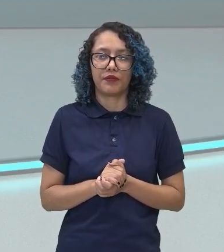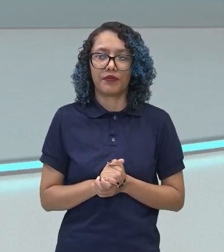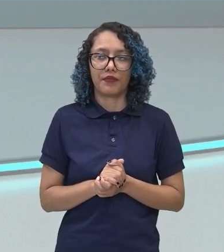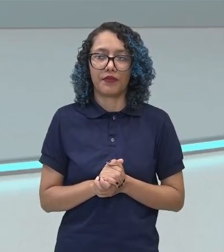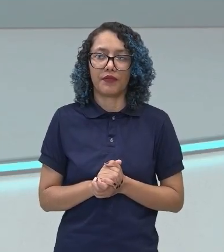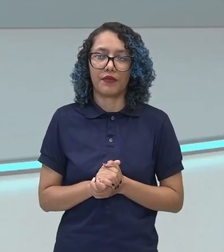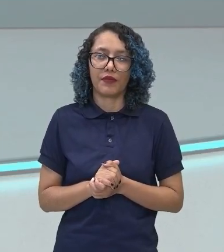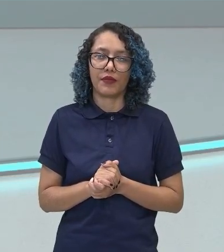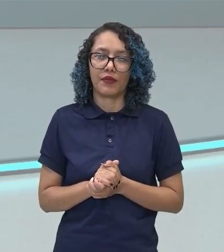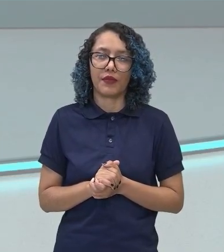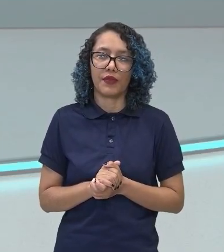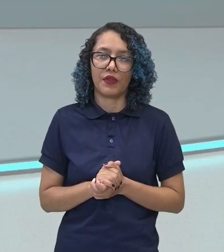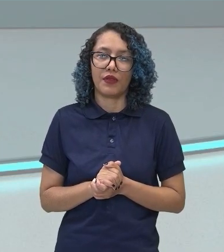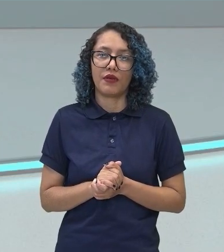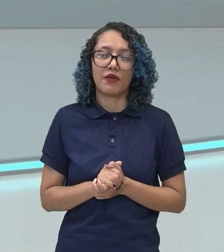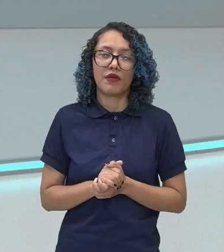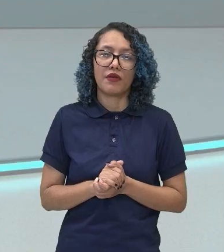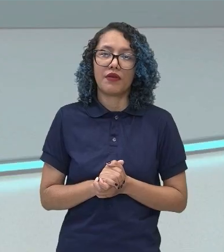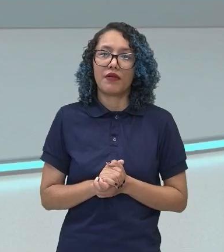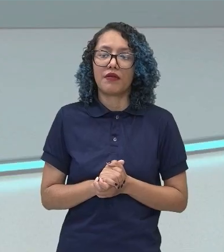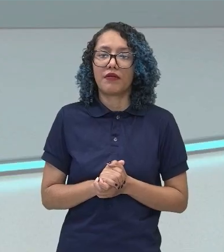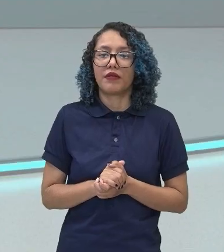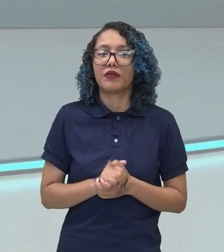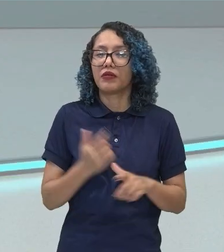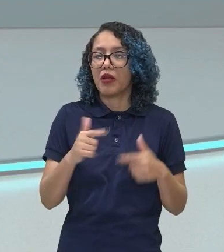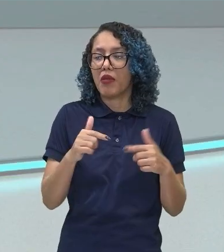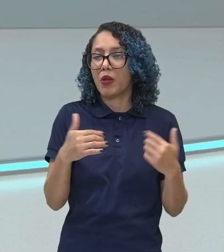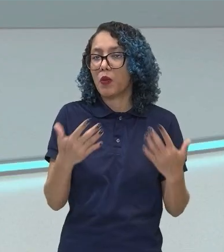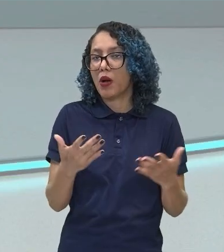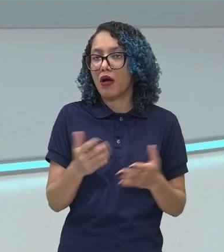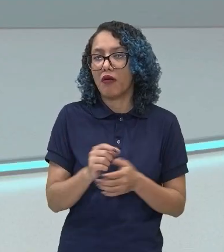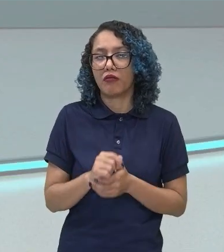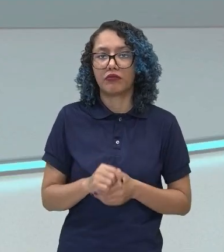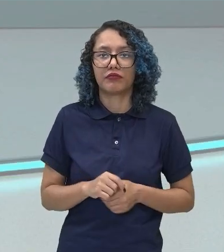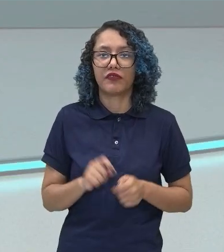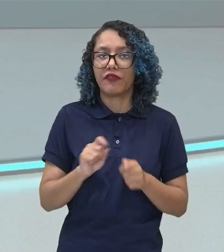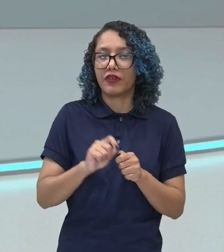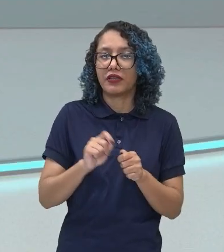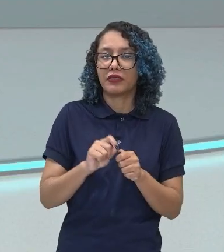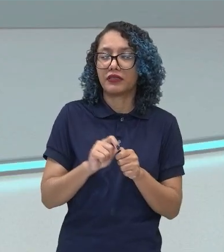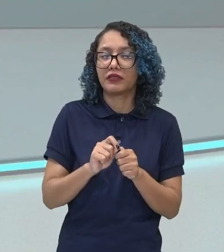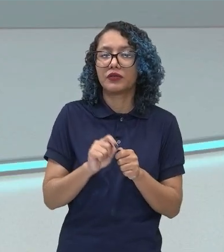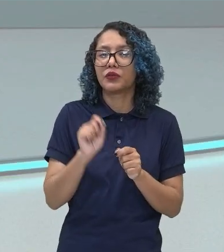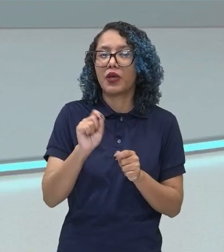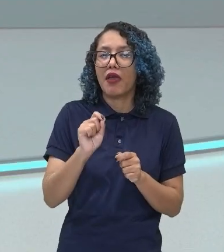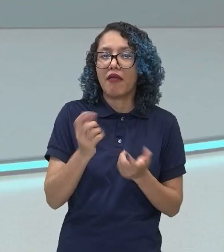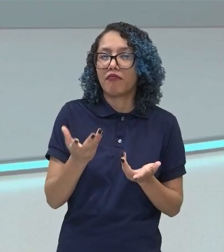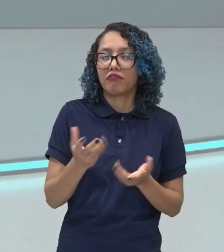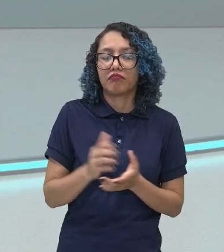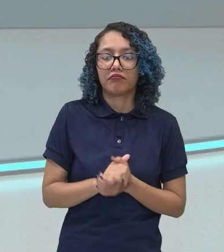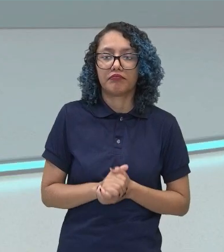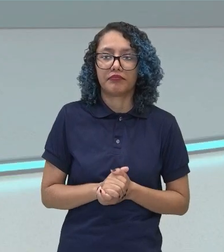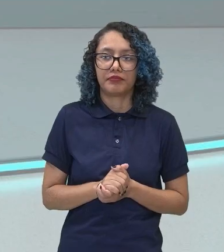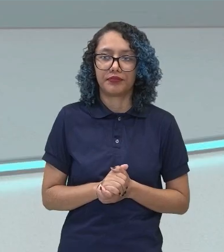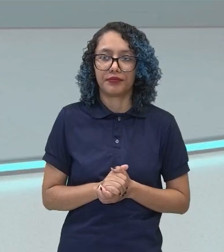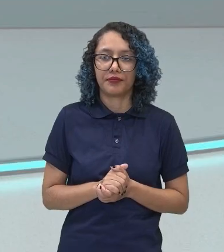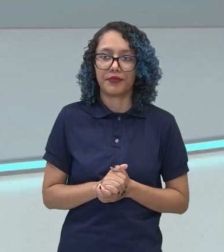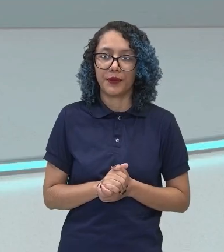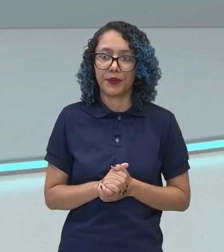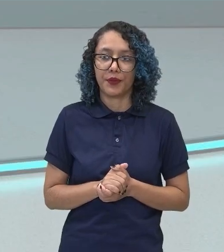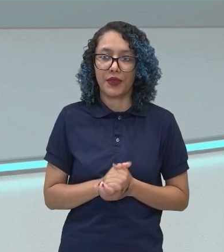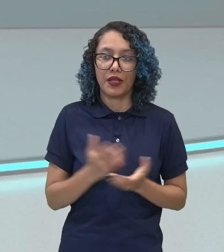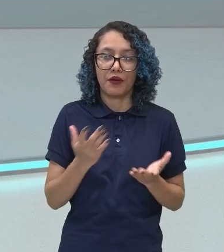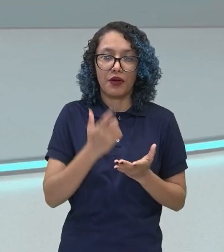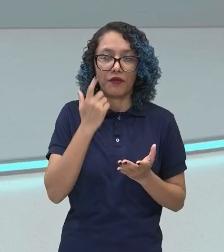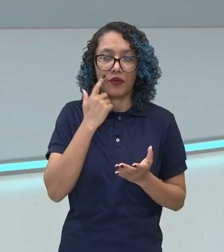você faz para viver, né? Que trabalho você faz, que você desempenha aí, tá bom? Vamos ver o que esses